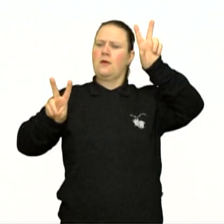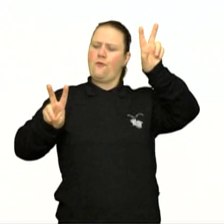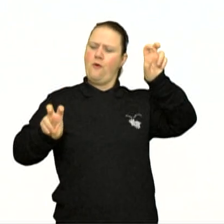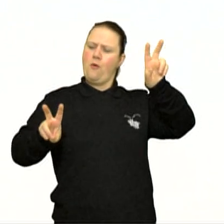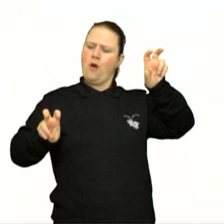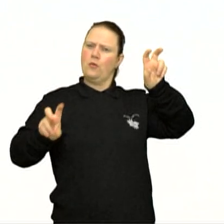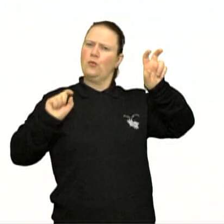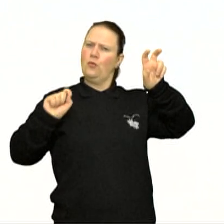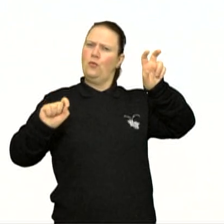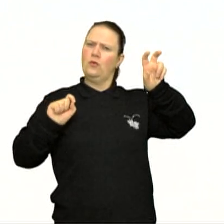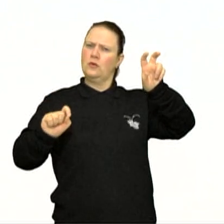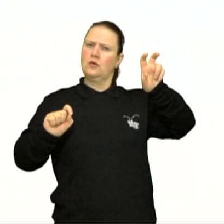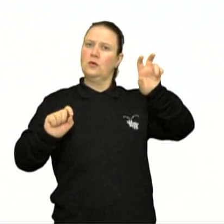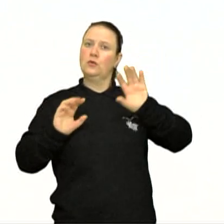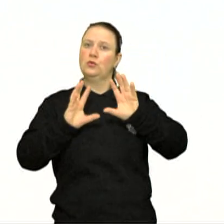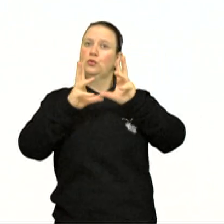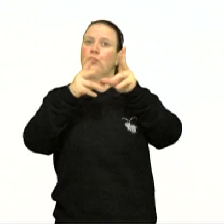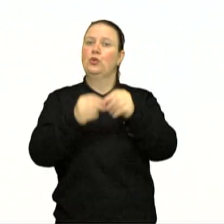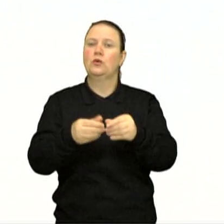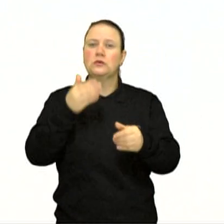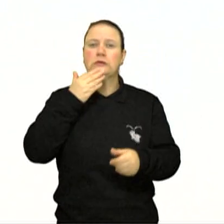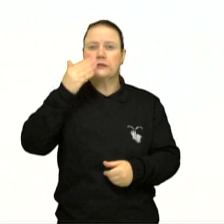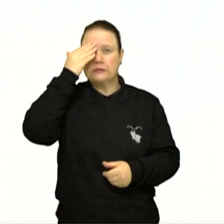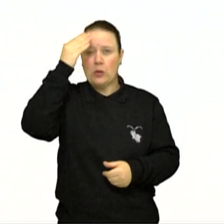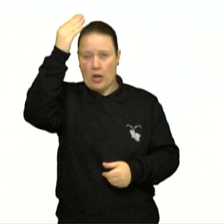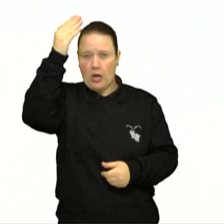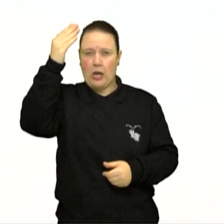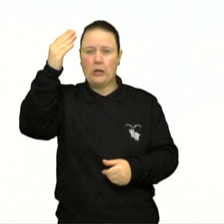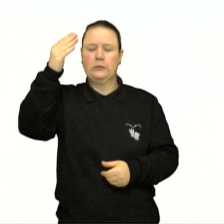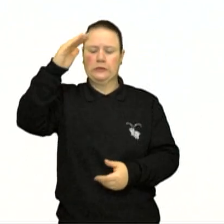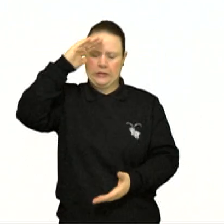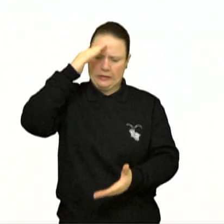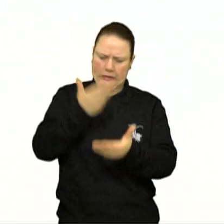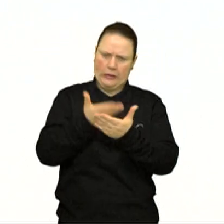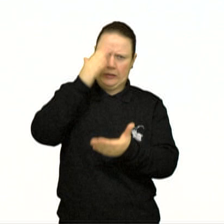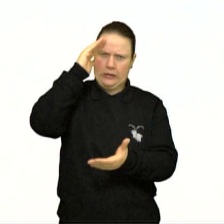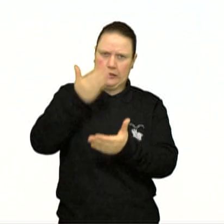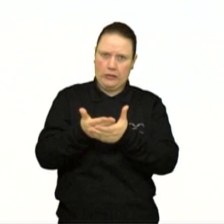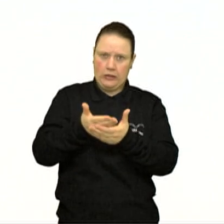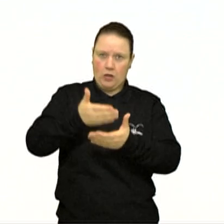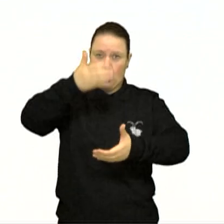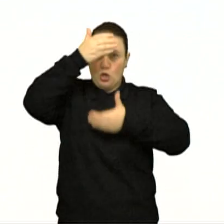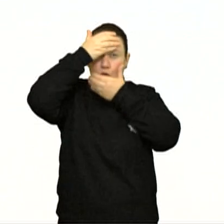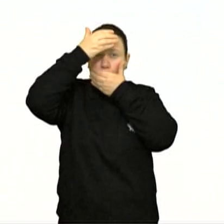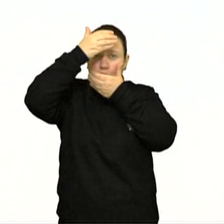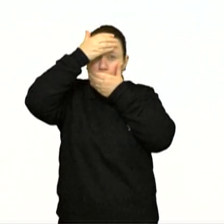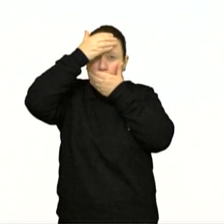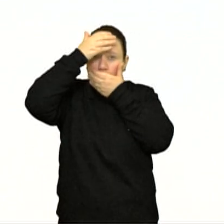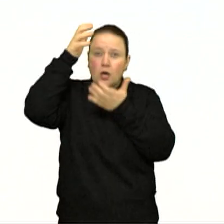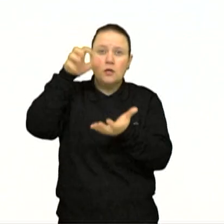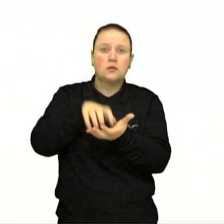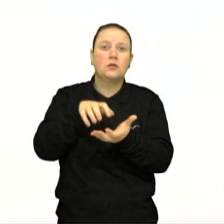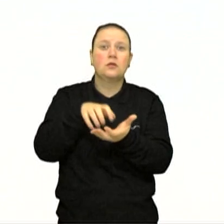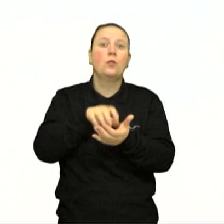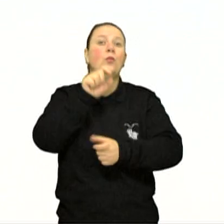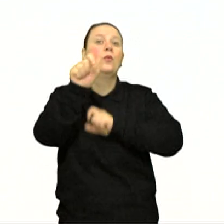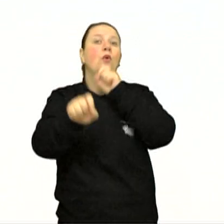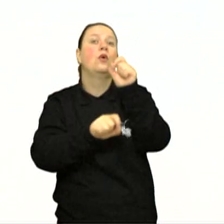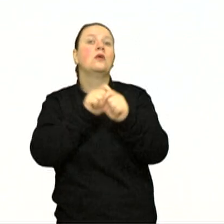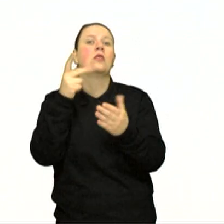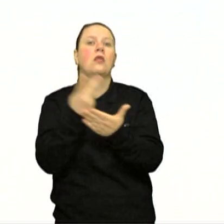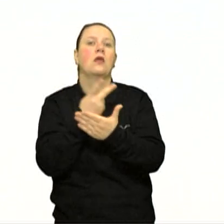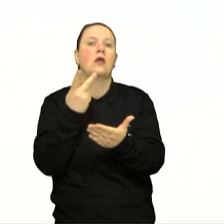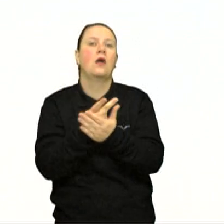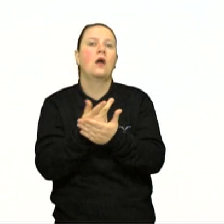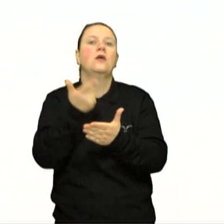conhece, todos os árabes são adeptos da religião islâmica. Então, o que tem de errado nessa frase? Reescreva ela da